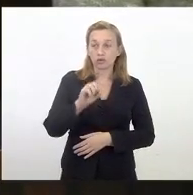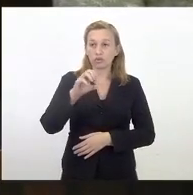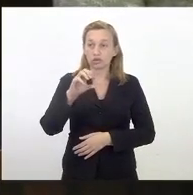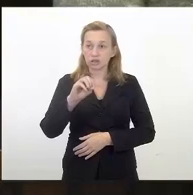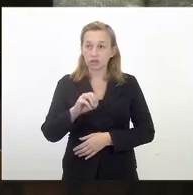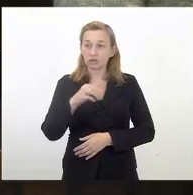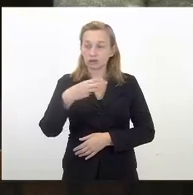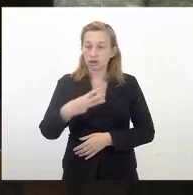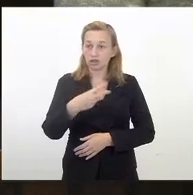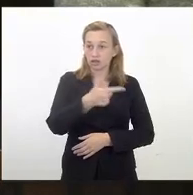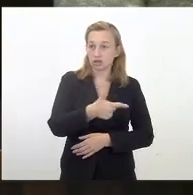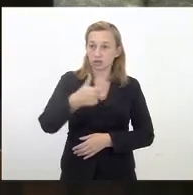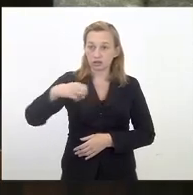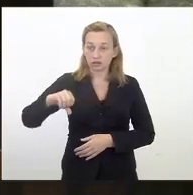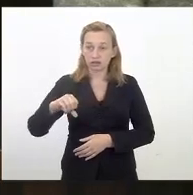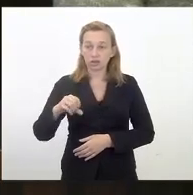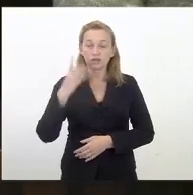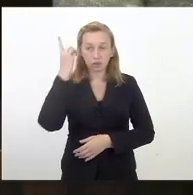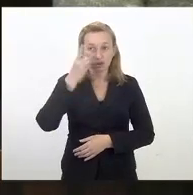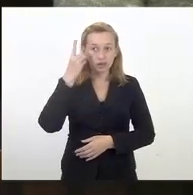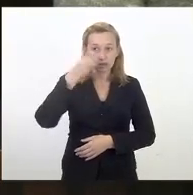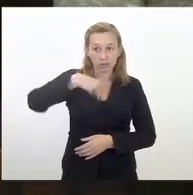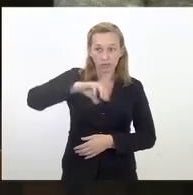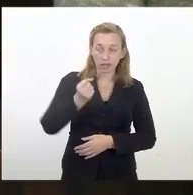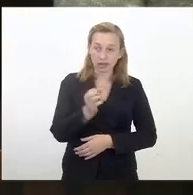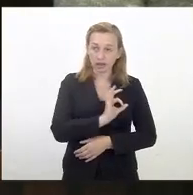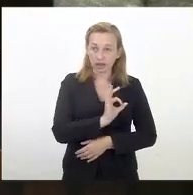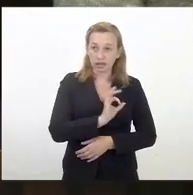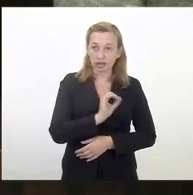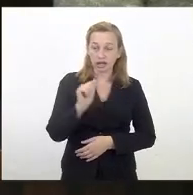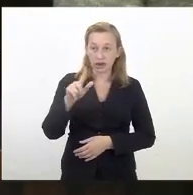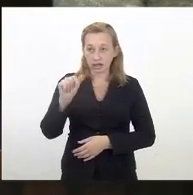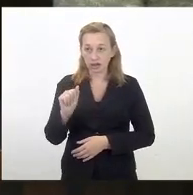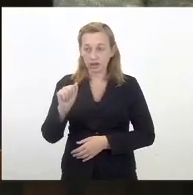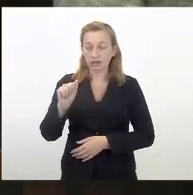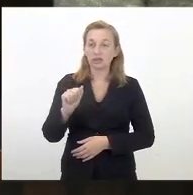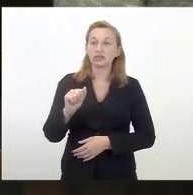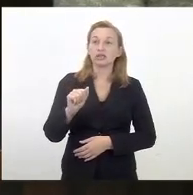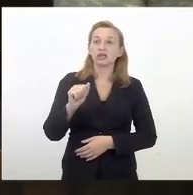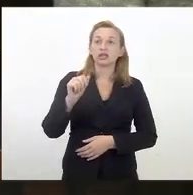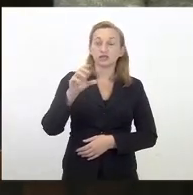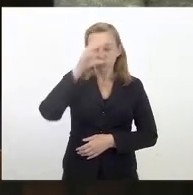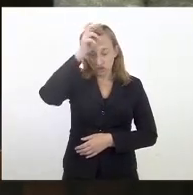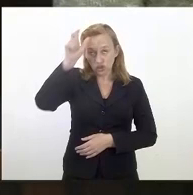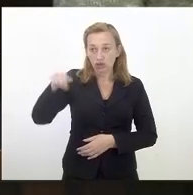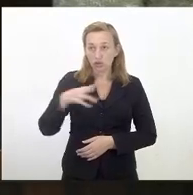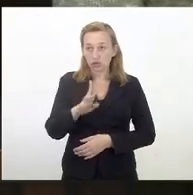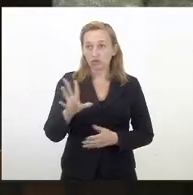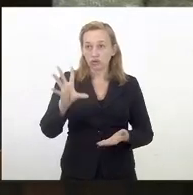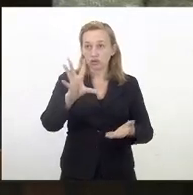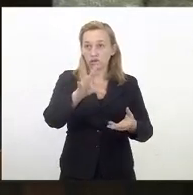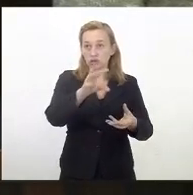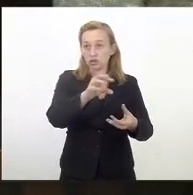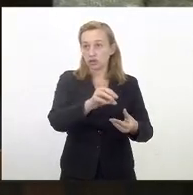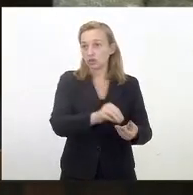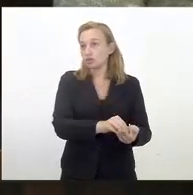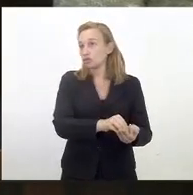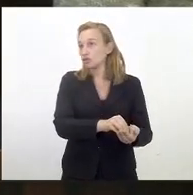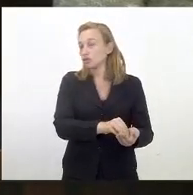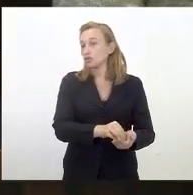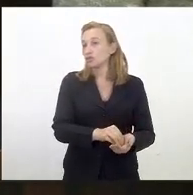das deputadas Martha Rocha Alana passo tia Ju então foram incluídos